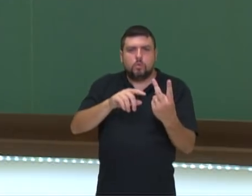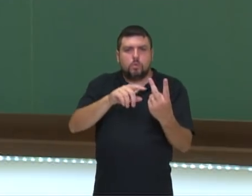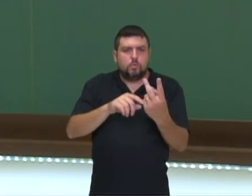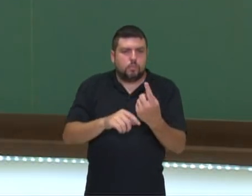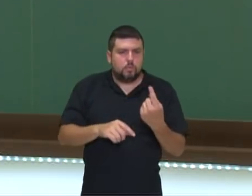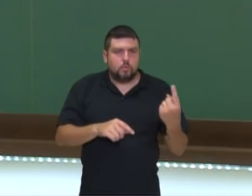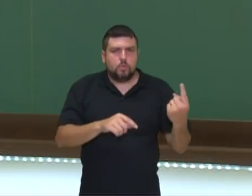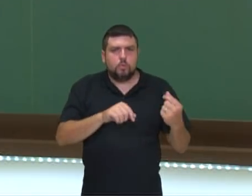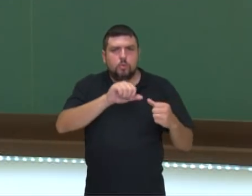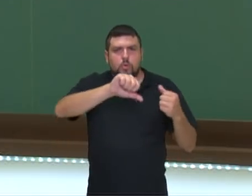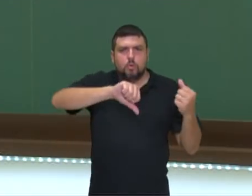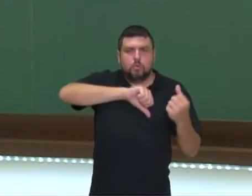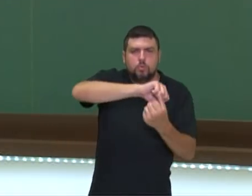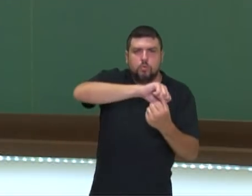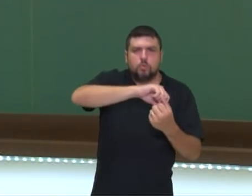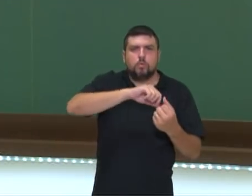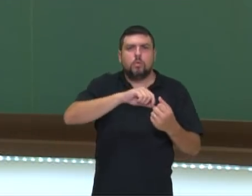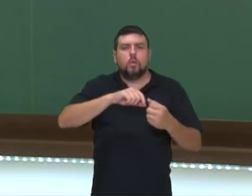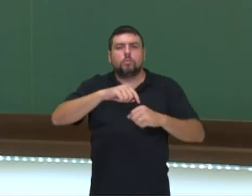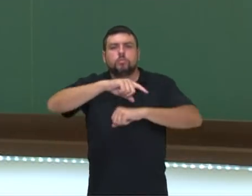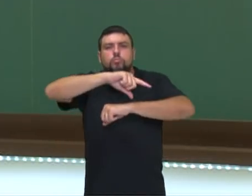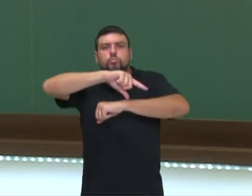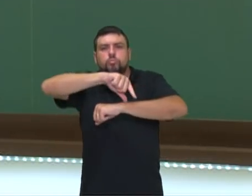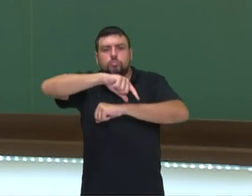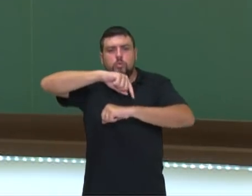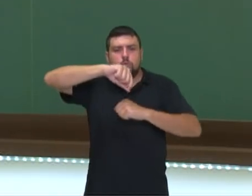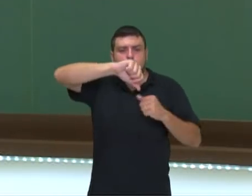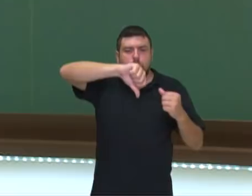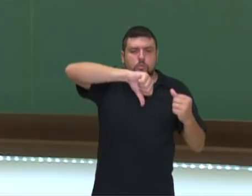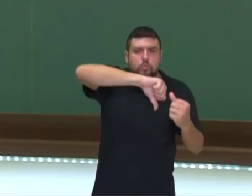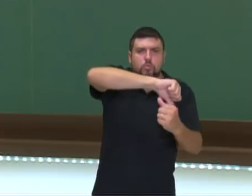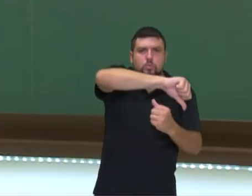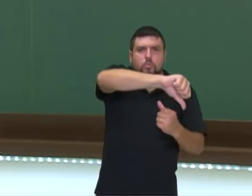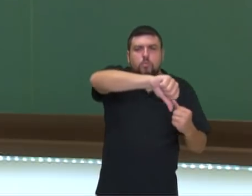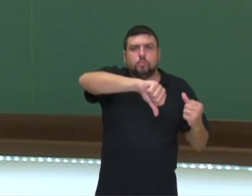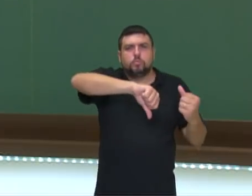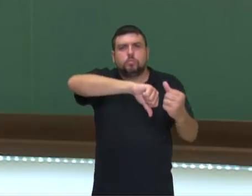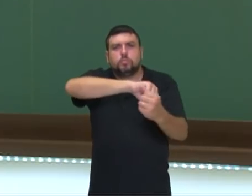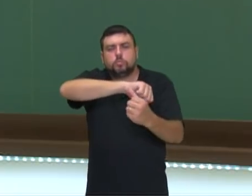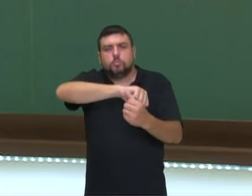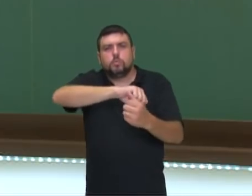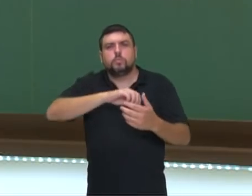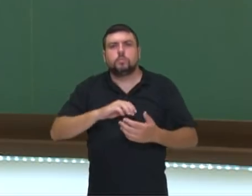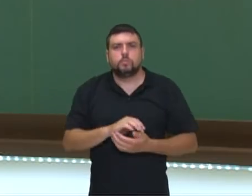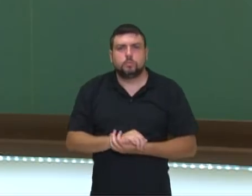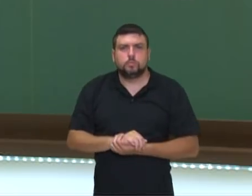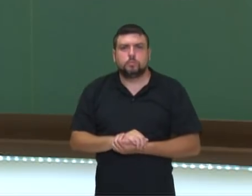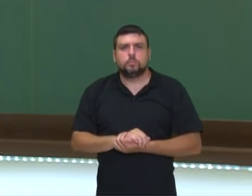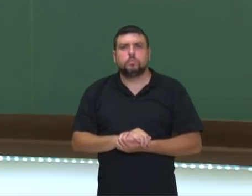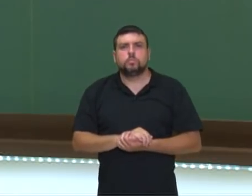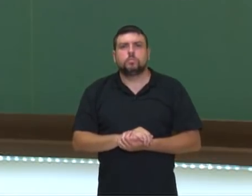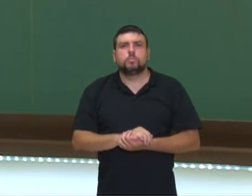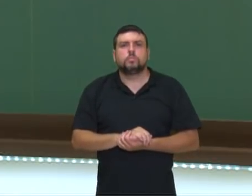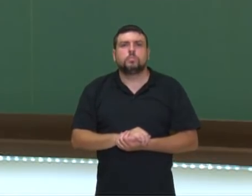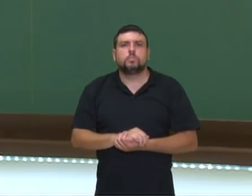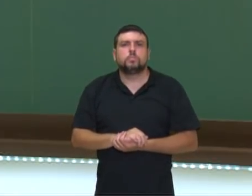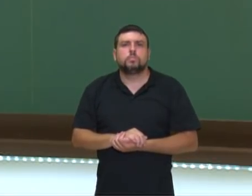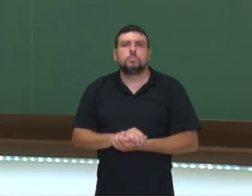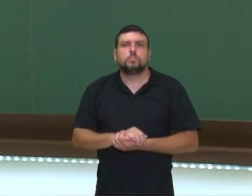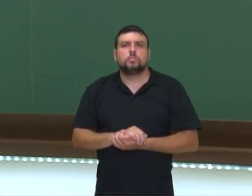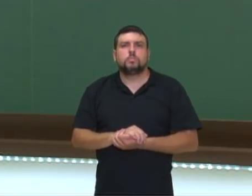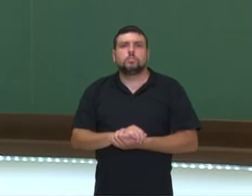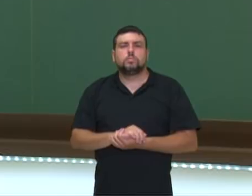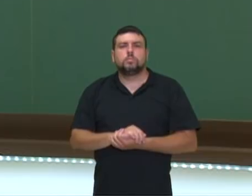esse gira no sentido horário, fazendo com que você vai passando durante uma partida por todas essas posições.